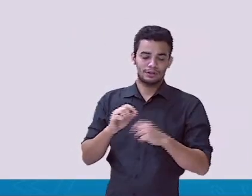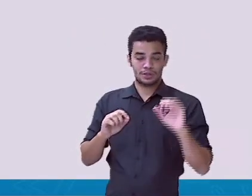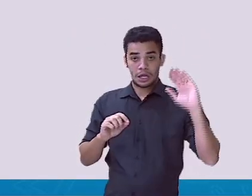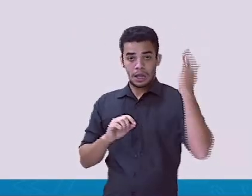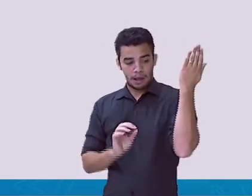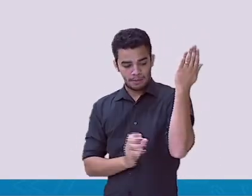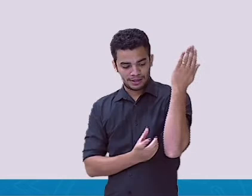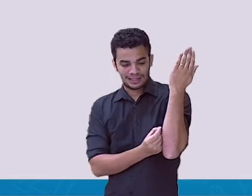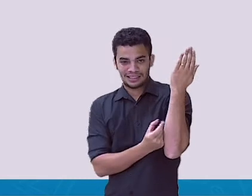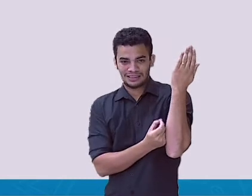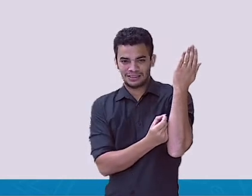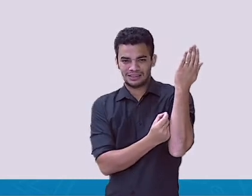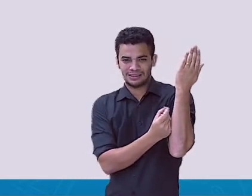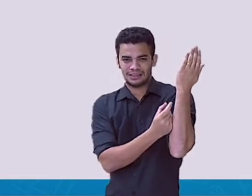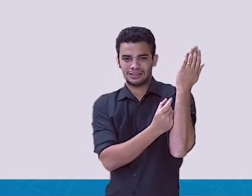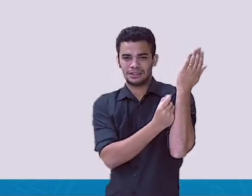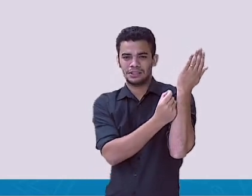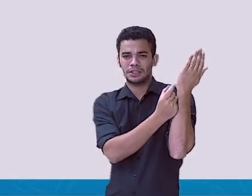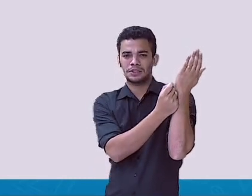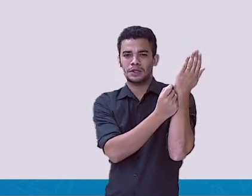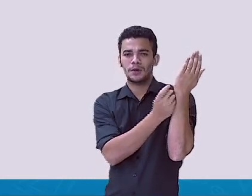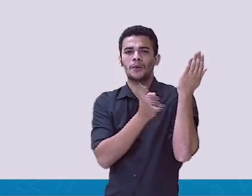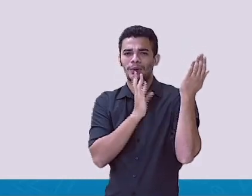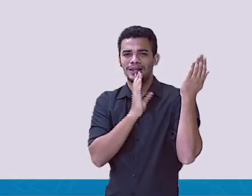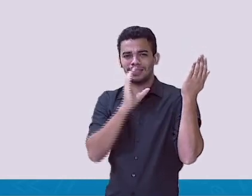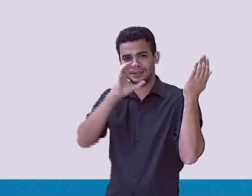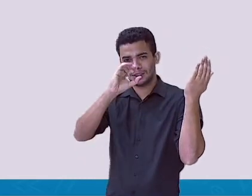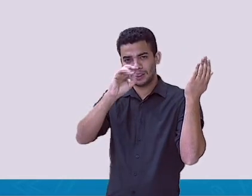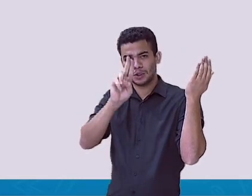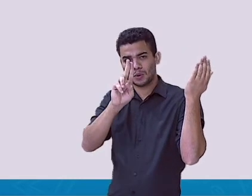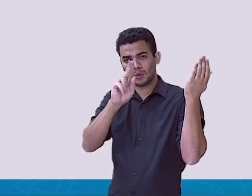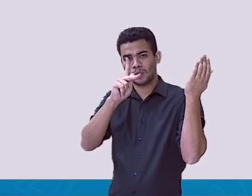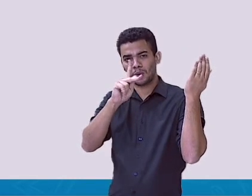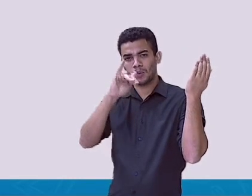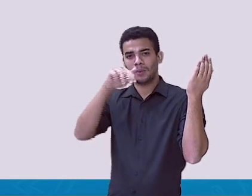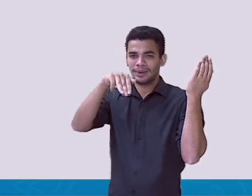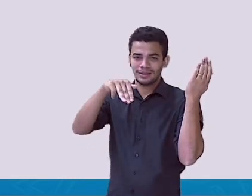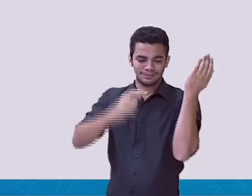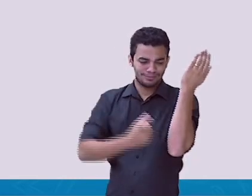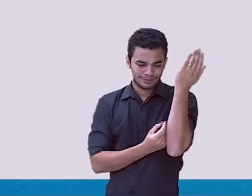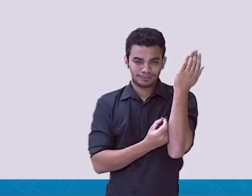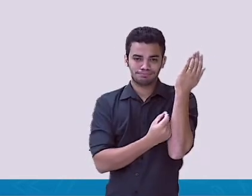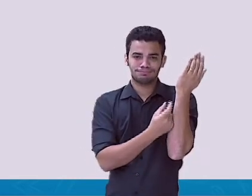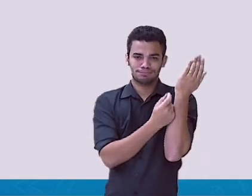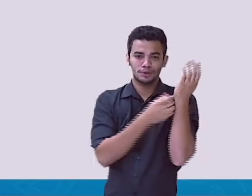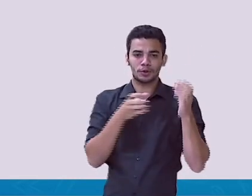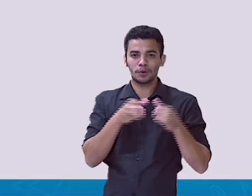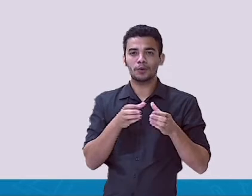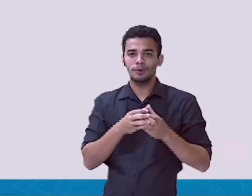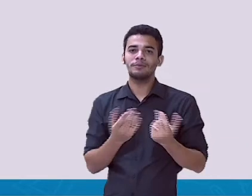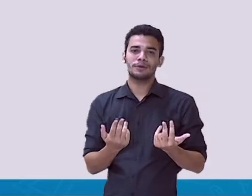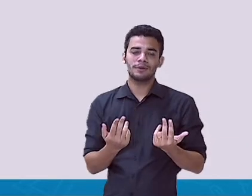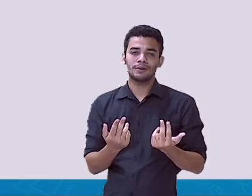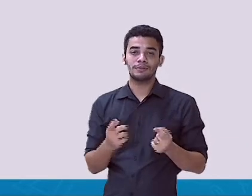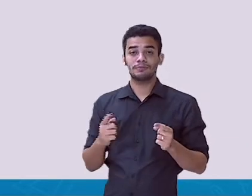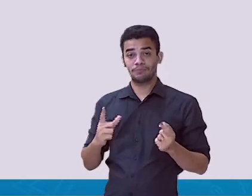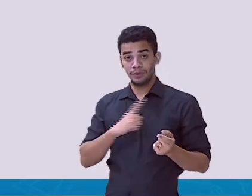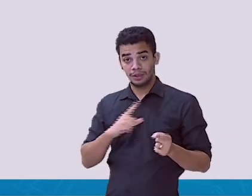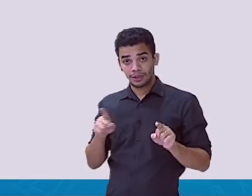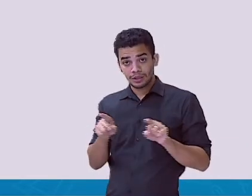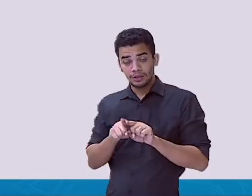grupo. Olha lá um grupo de abelhas. Quem mais a gente tem? Lepidóptera.